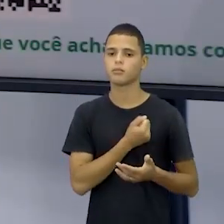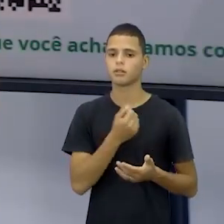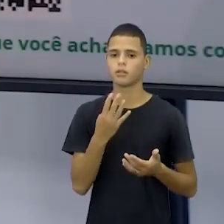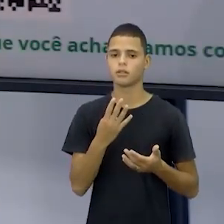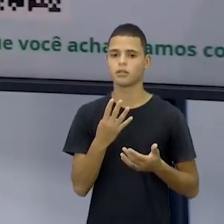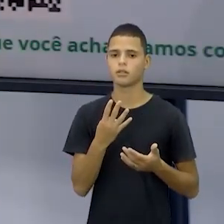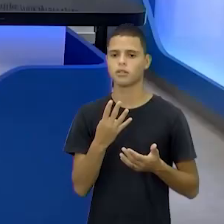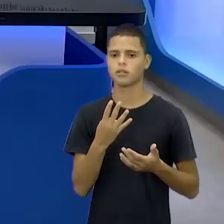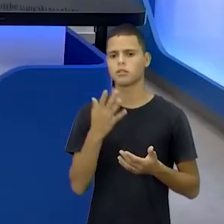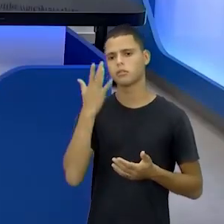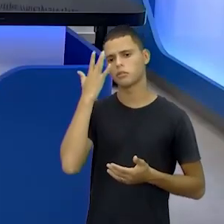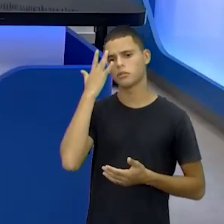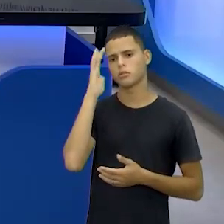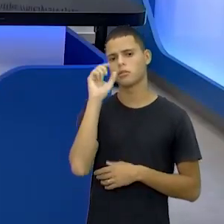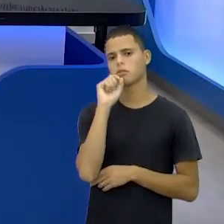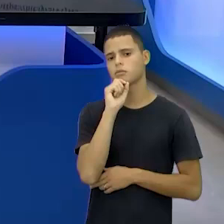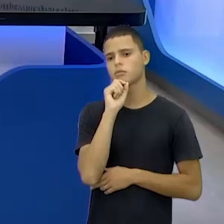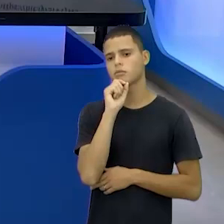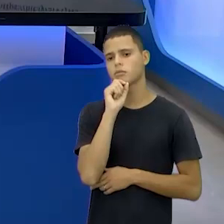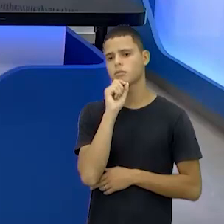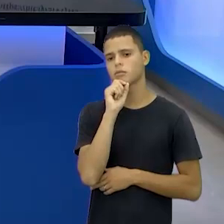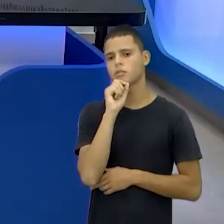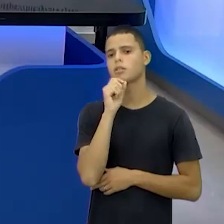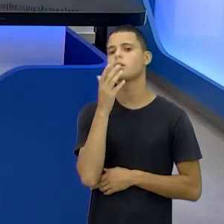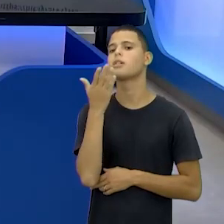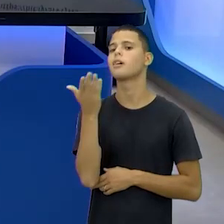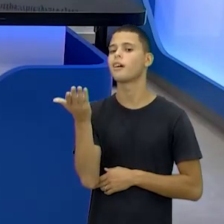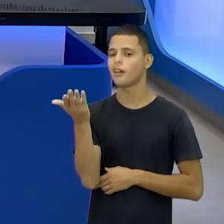eu não lembro, Olha, professora. era dos índices, do IPCA.